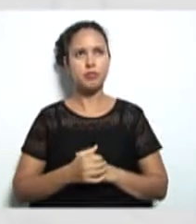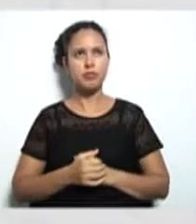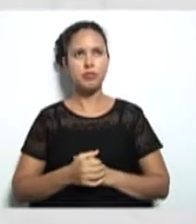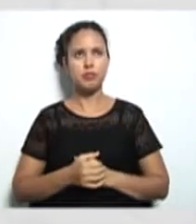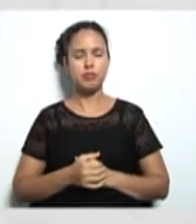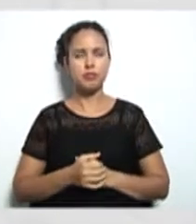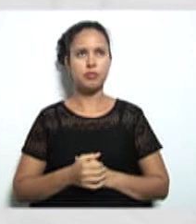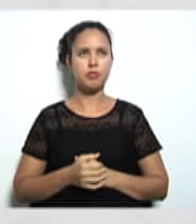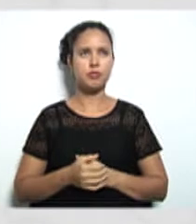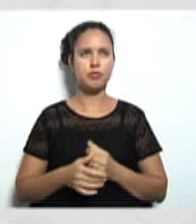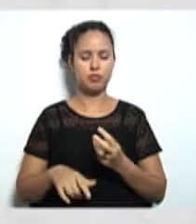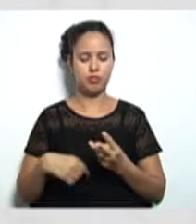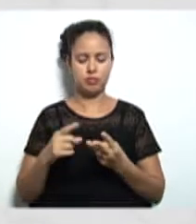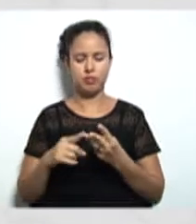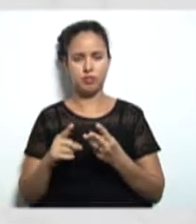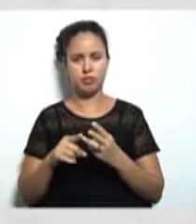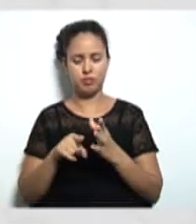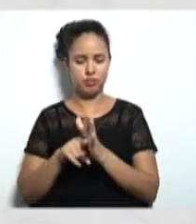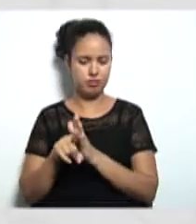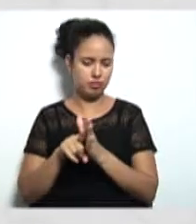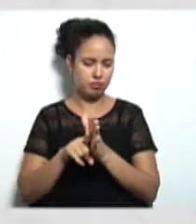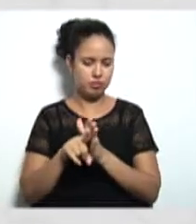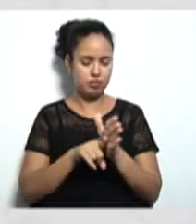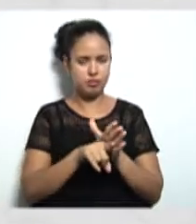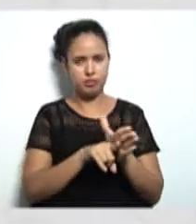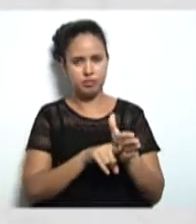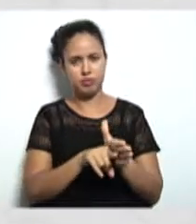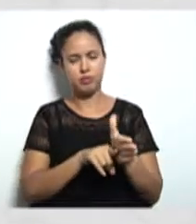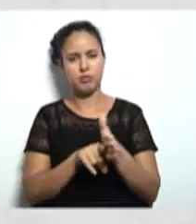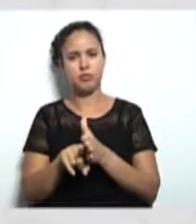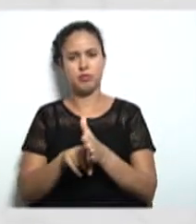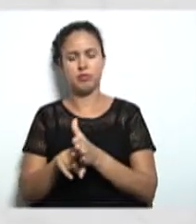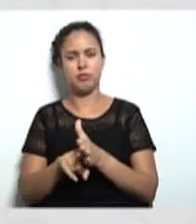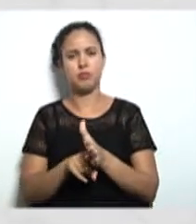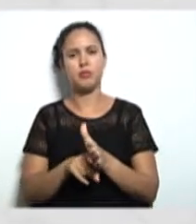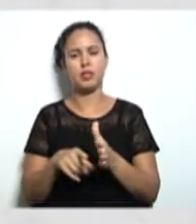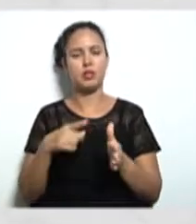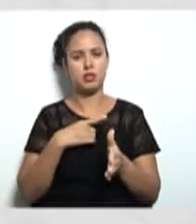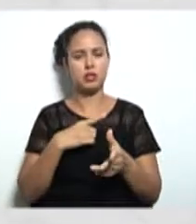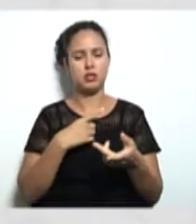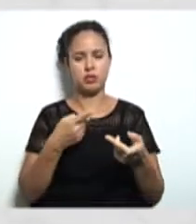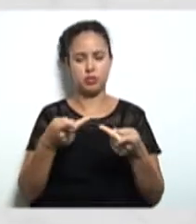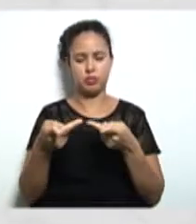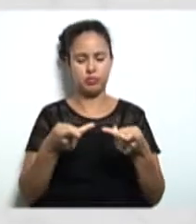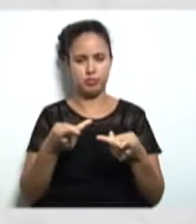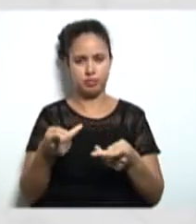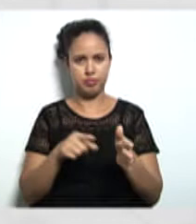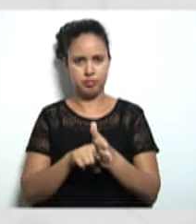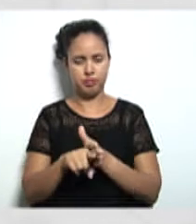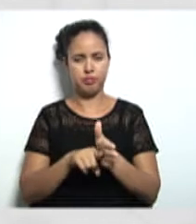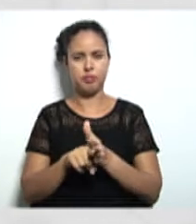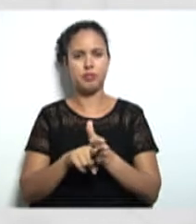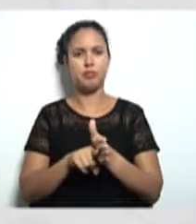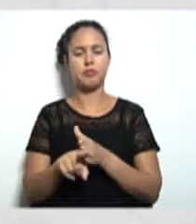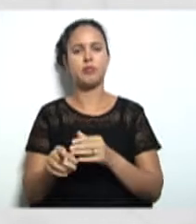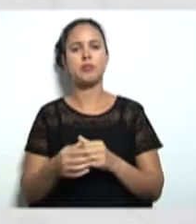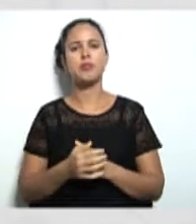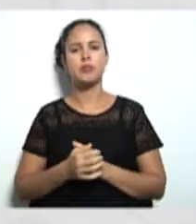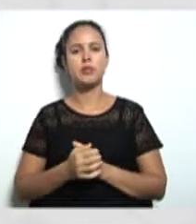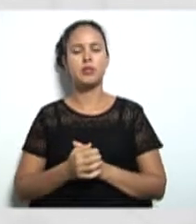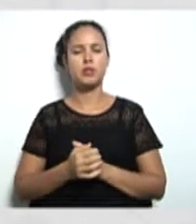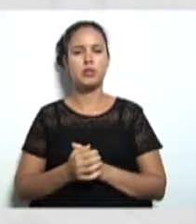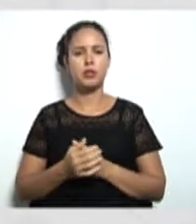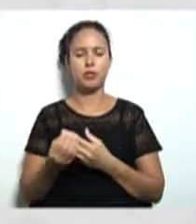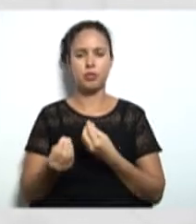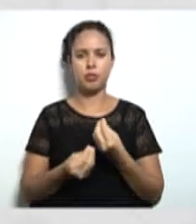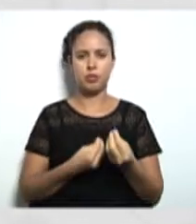Investigando, né? Então, aqui nós temos os projetos de pesquisa. Como é que é,